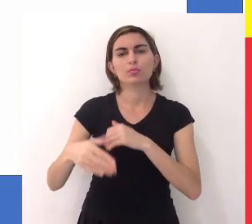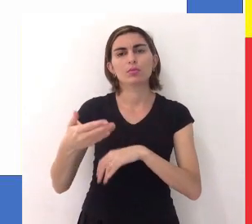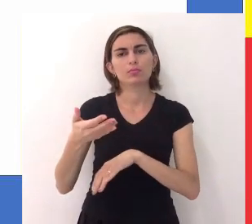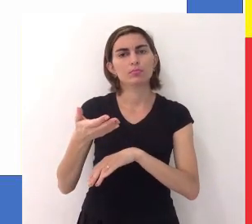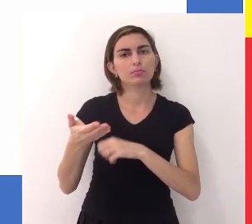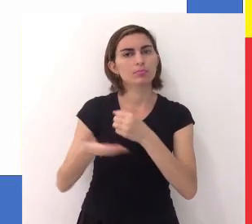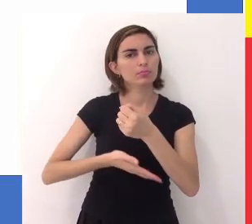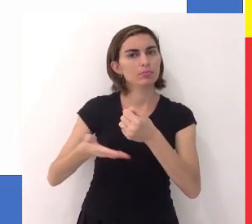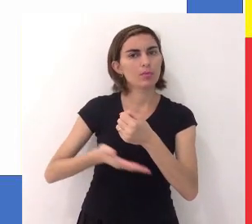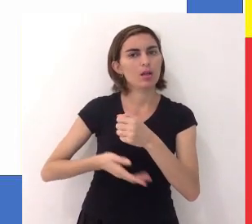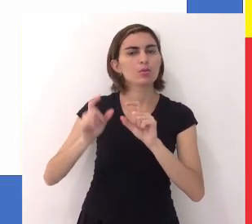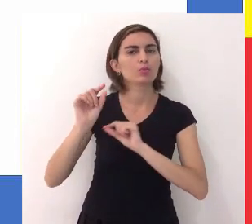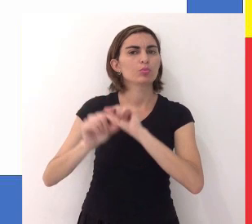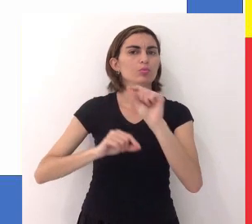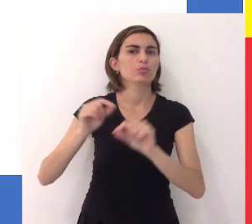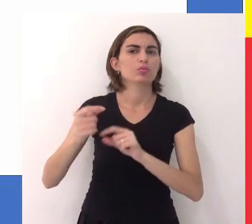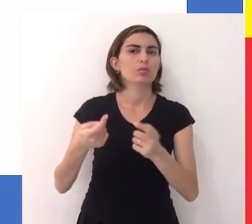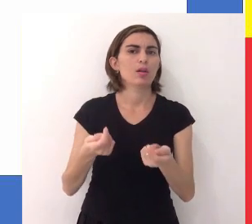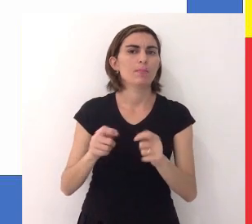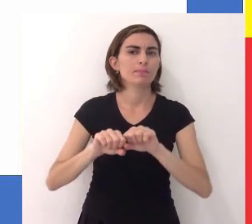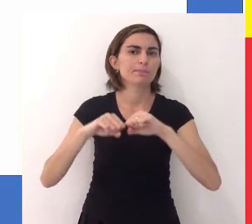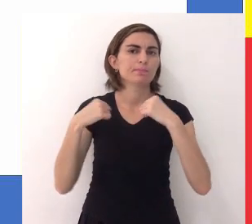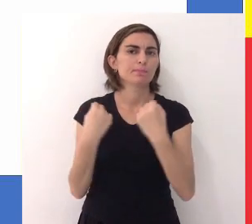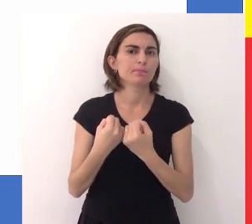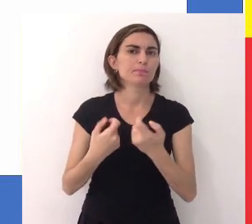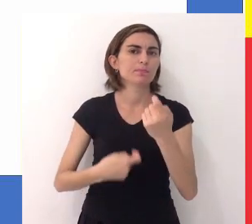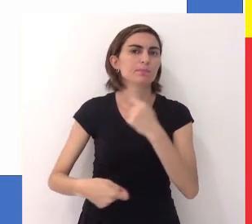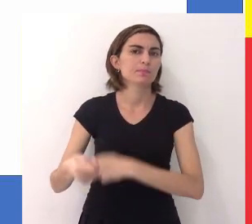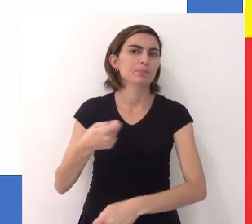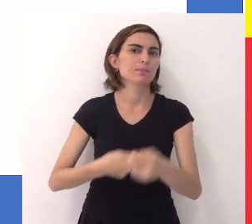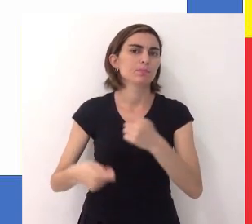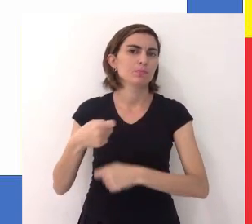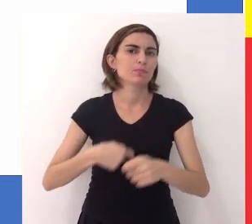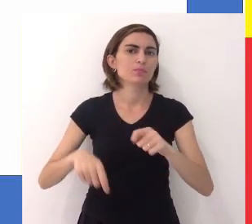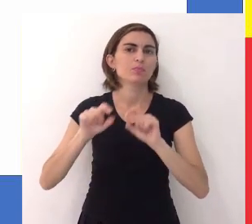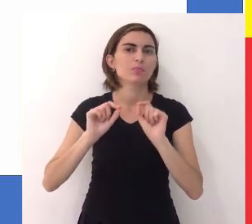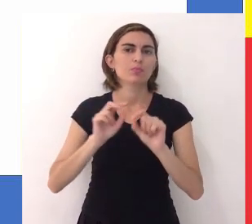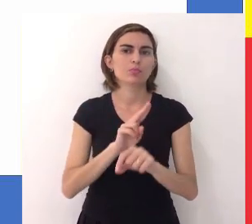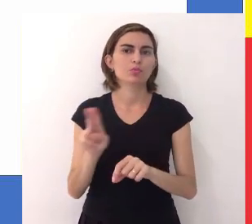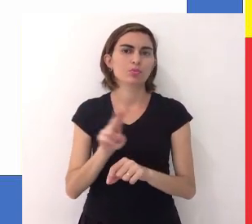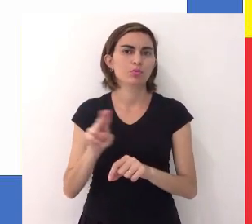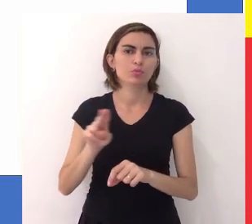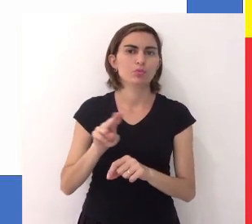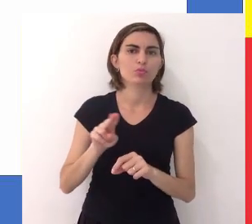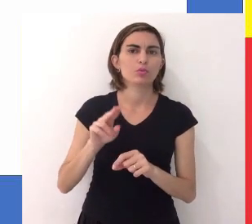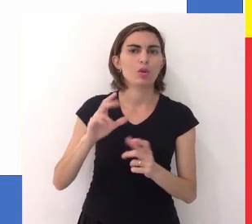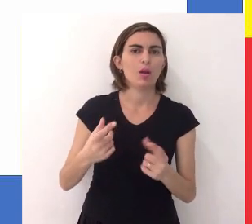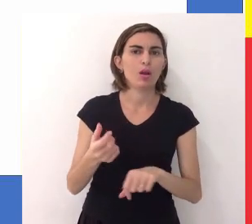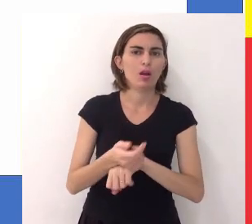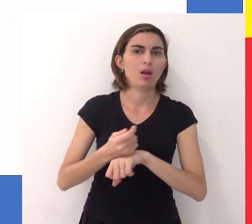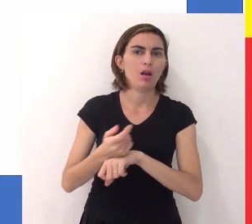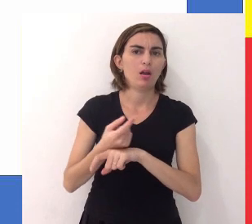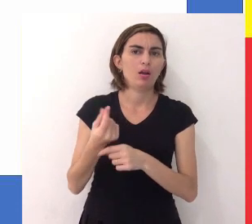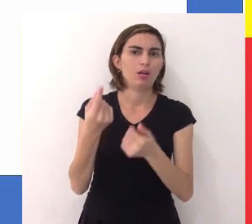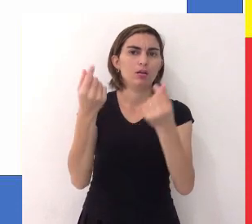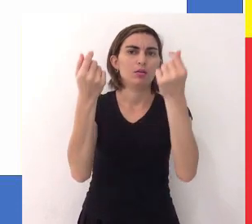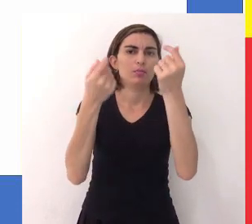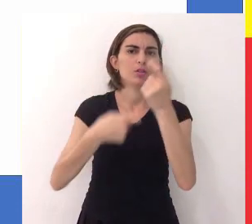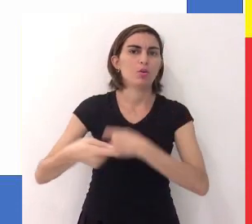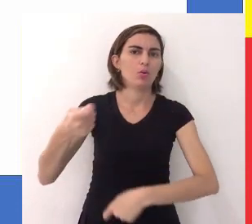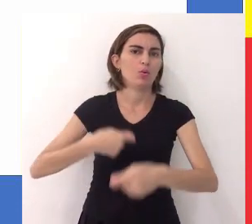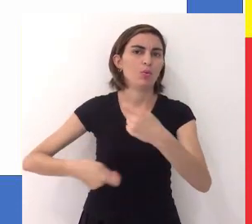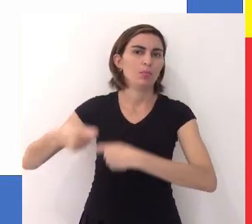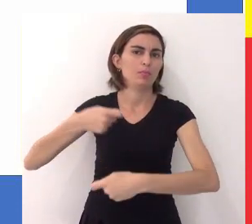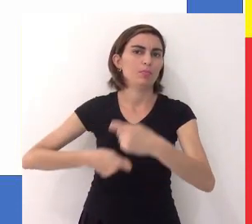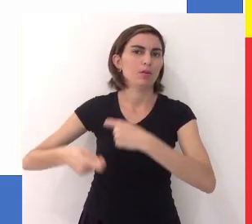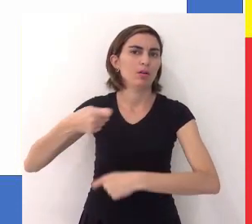básico sobre mercantilismo. Então, o mercantilismo também pode ser chamado de capitalismo comercial,